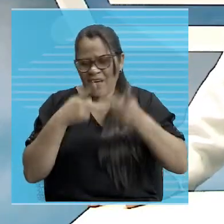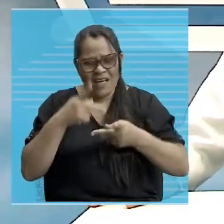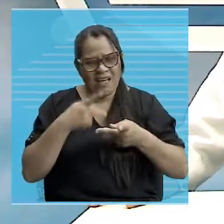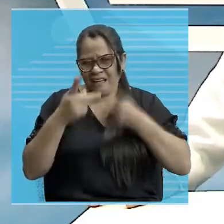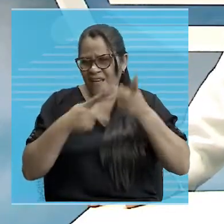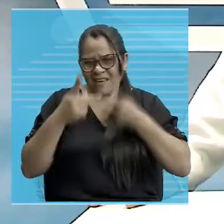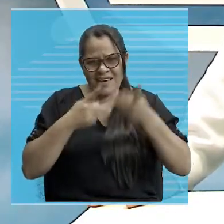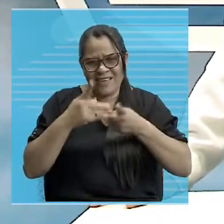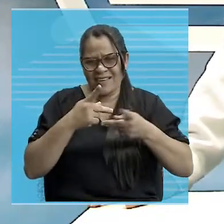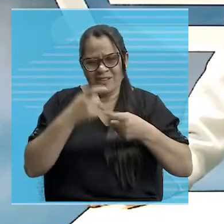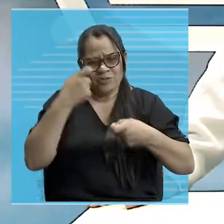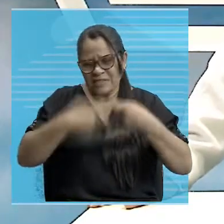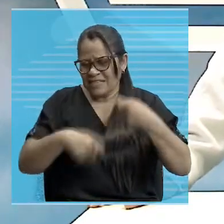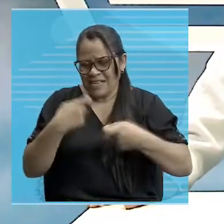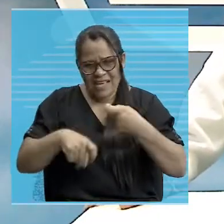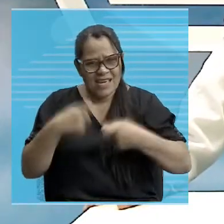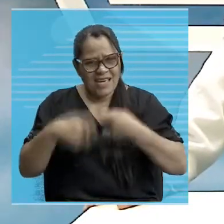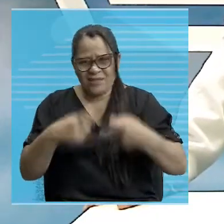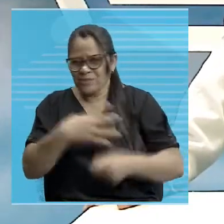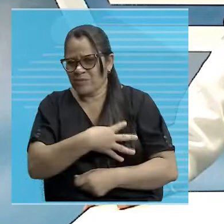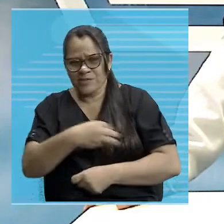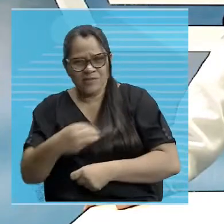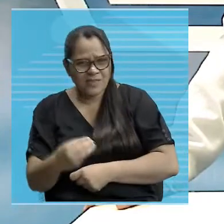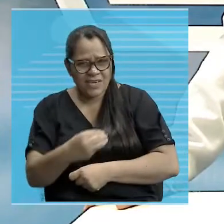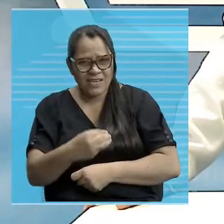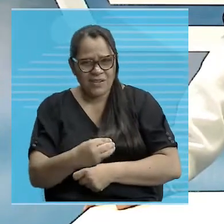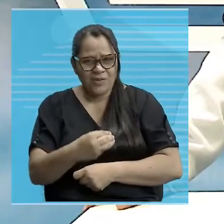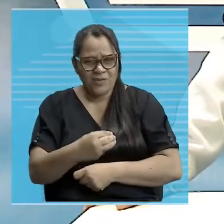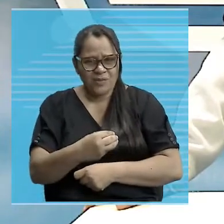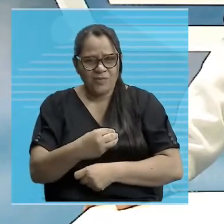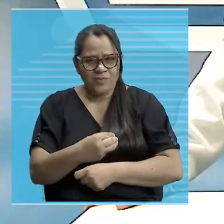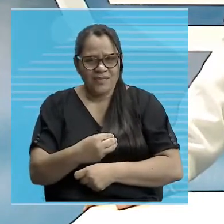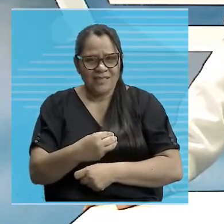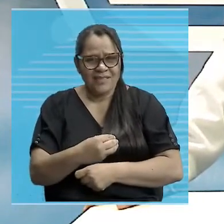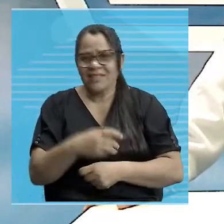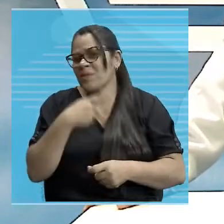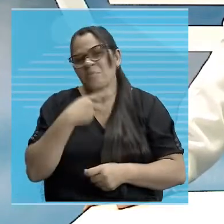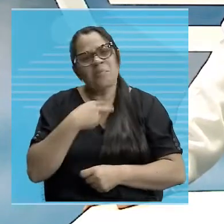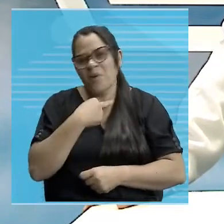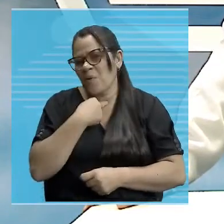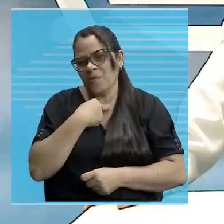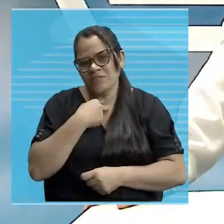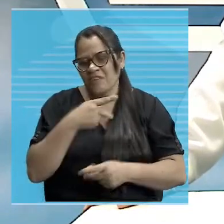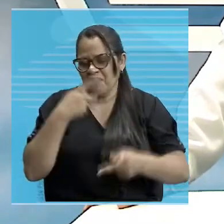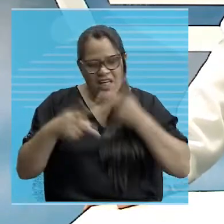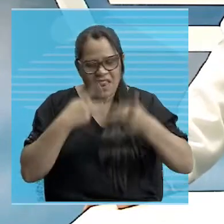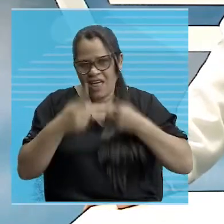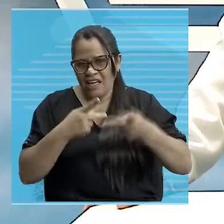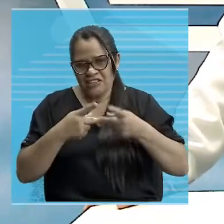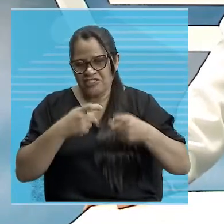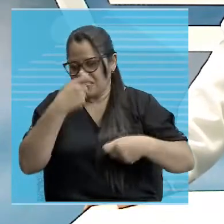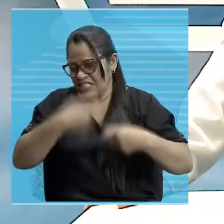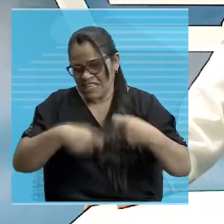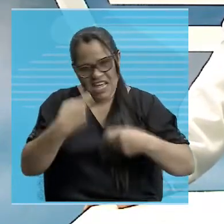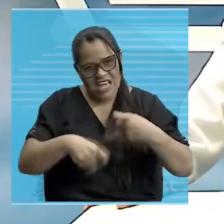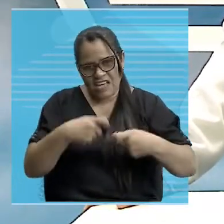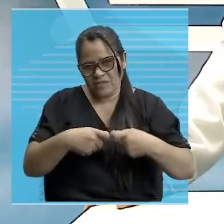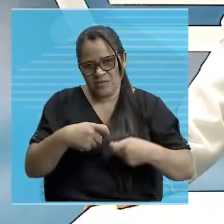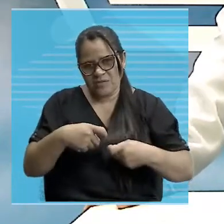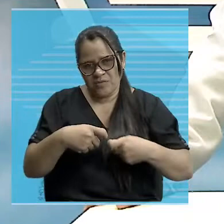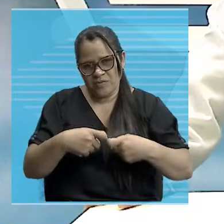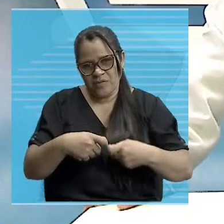sexo aí, não. Não é para falar negócio de sexo aqui na minha frente, na frente da minha filha, do meu filho. Não, não fale não. Vá falar disso aí lá em sua casa. Aqui eu não quero,